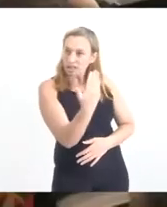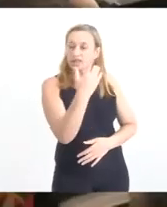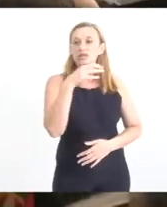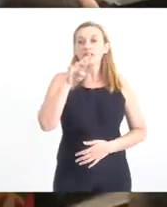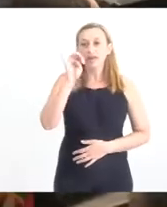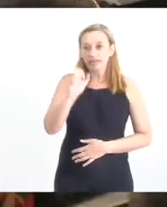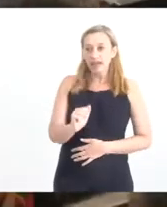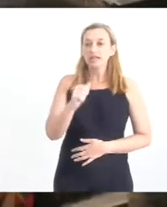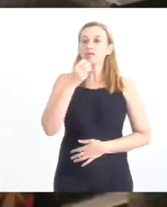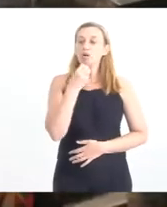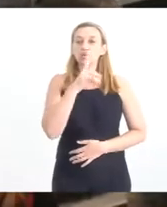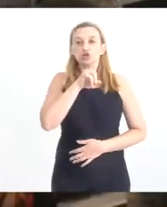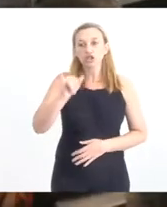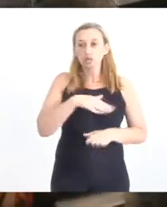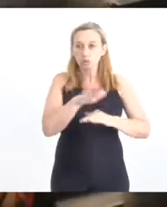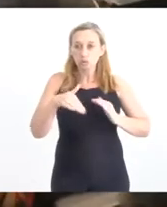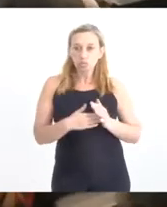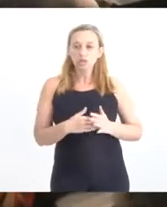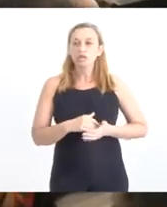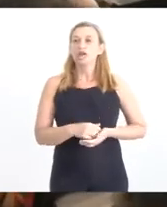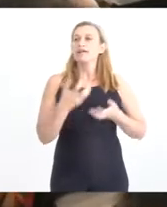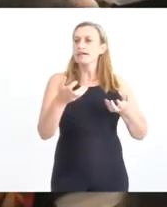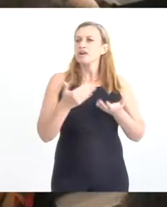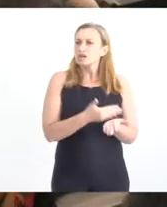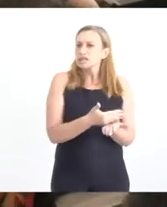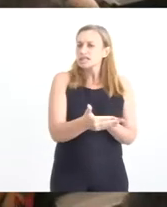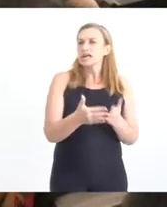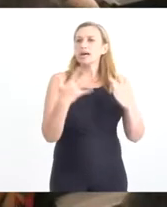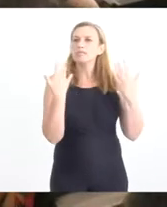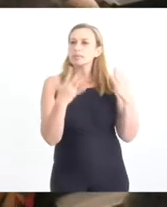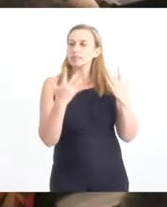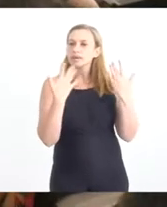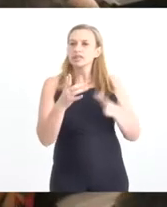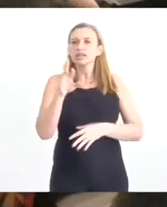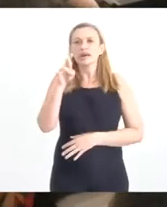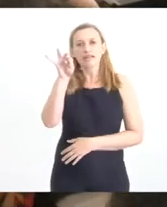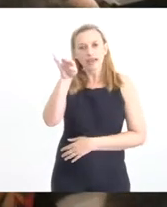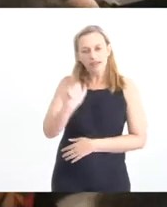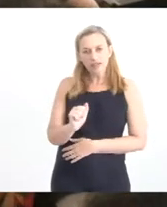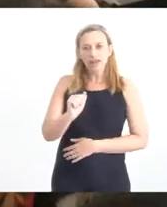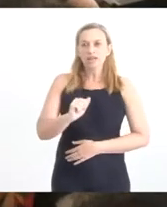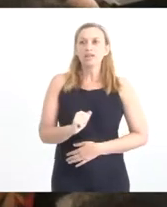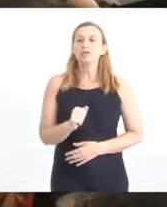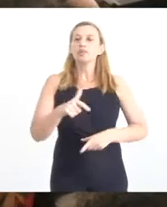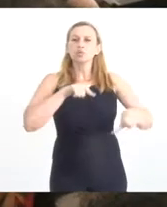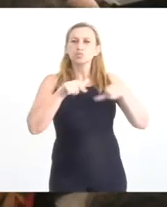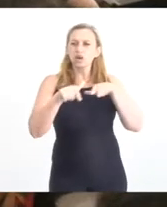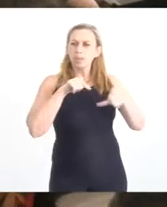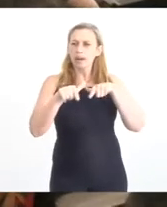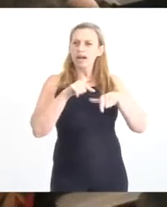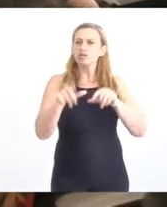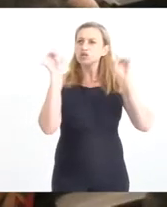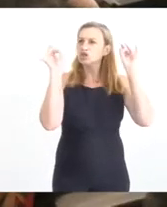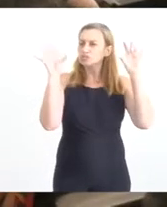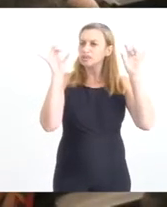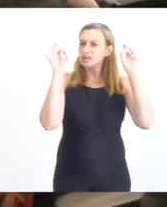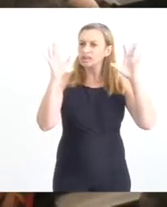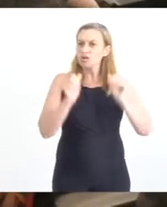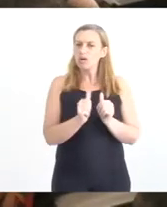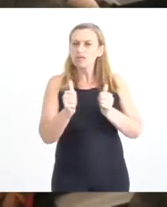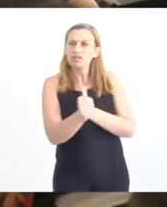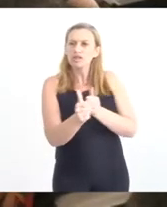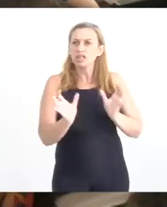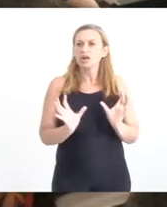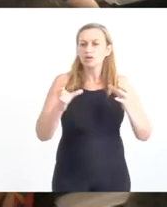Renata Bom dia a todas e todos quero começar a saudando Renata Souza pelo trabalho especial à frente